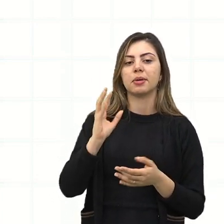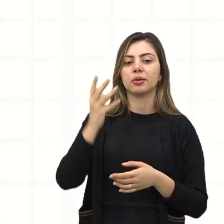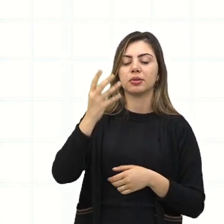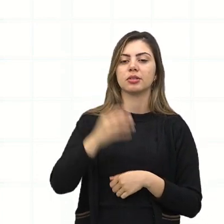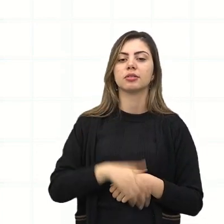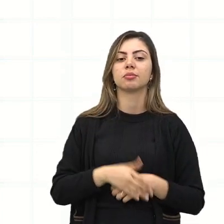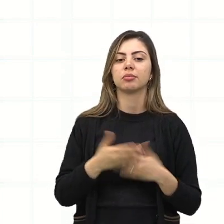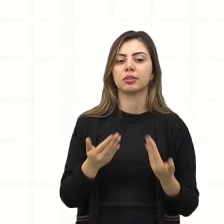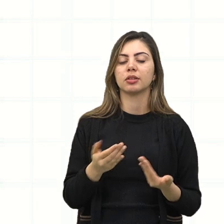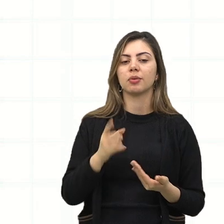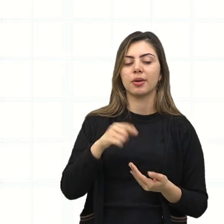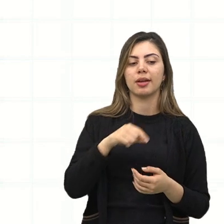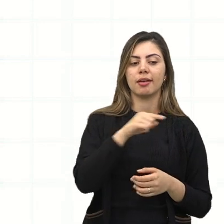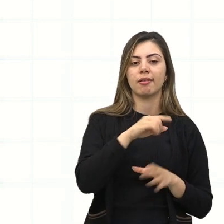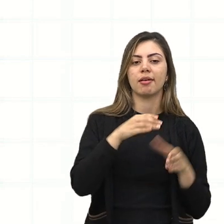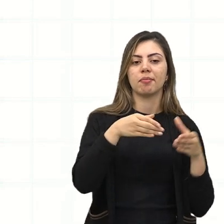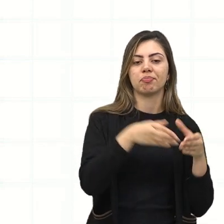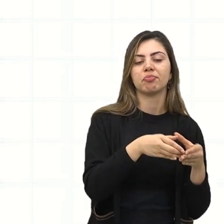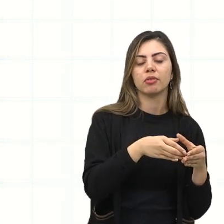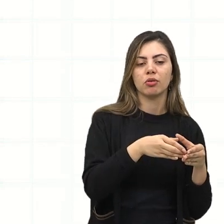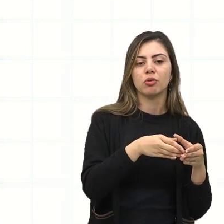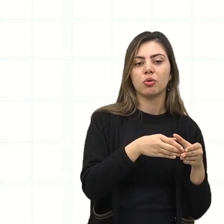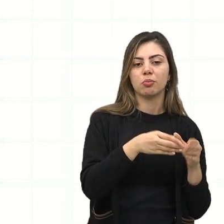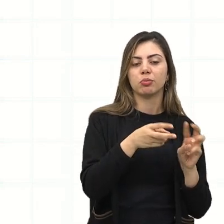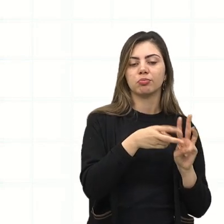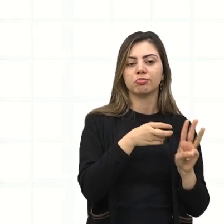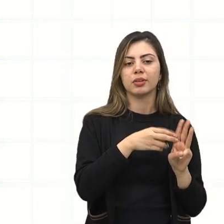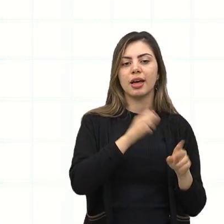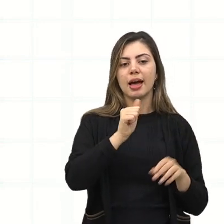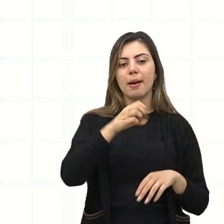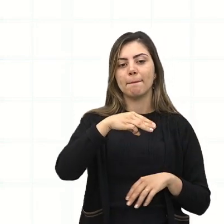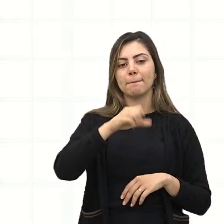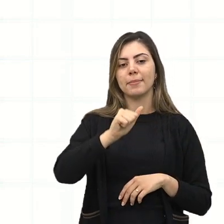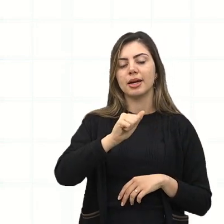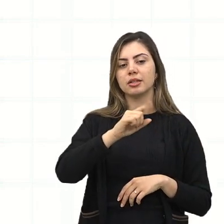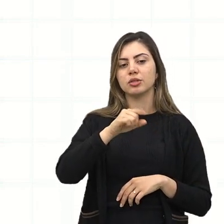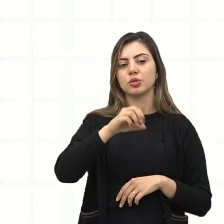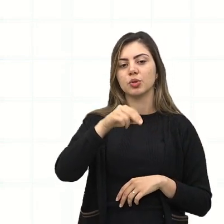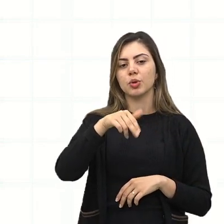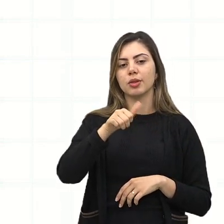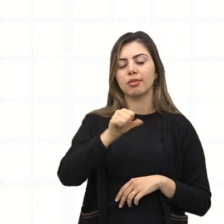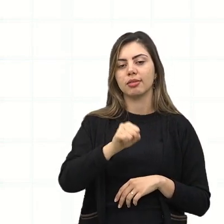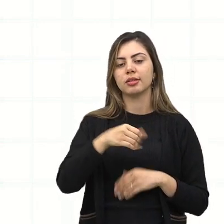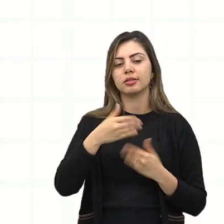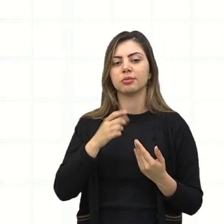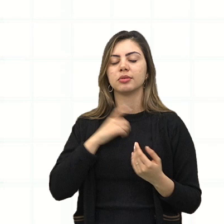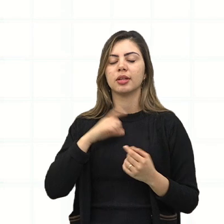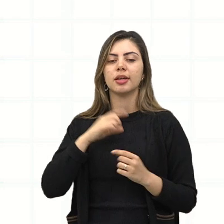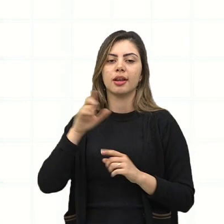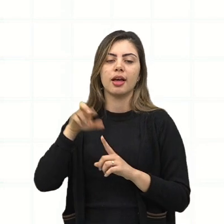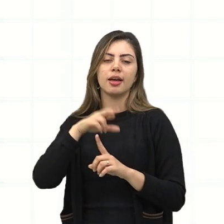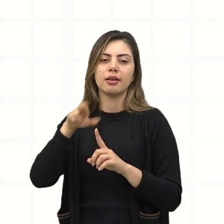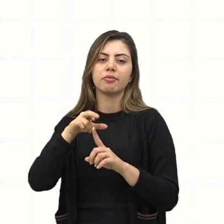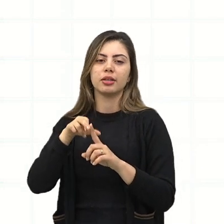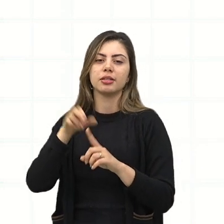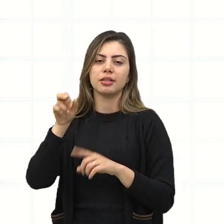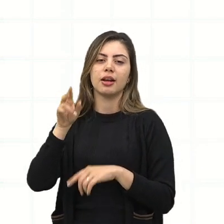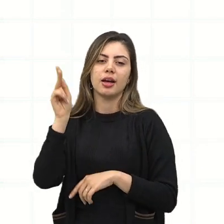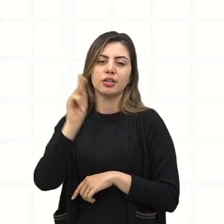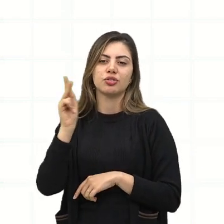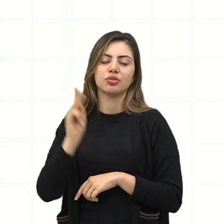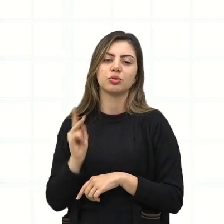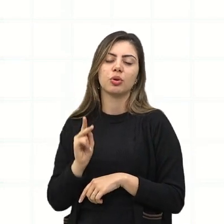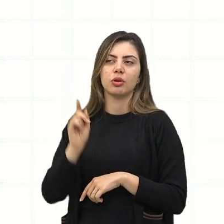às Amazonas, que foi o nome que o explorador deu, fazendo referência à lenda que eles conheciam na Europa, e essa